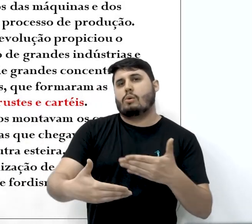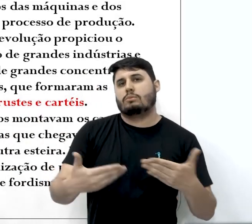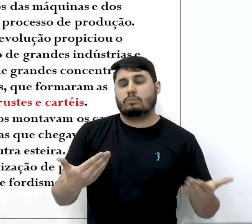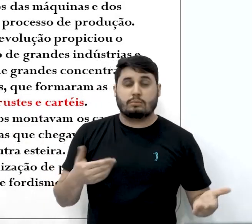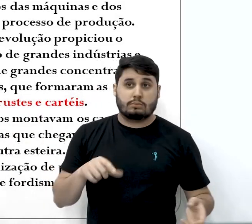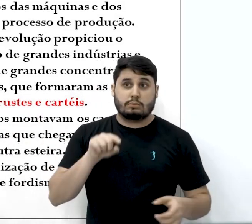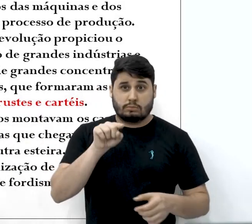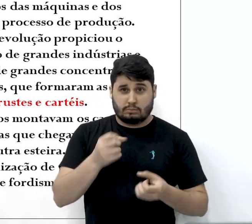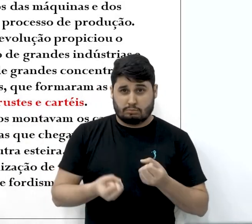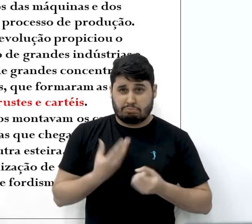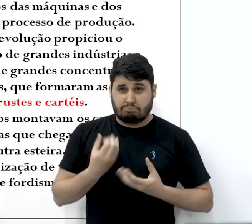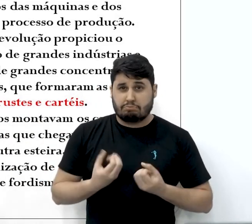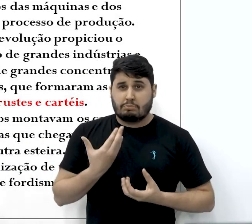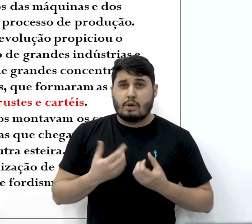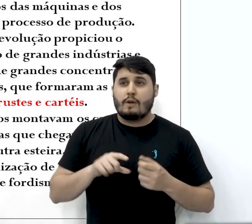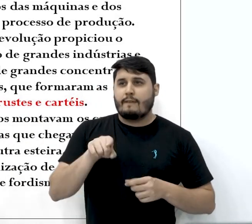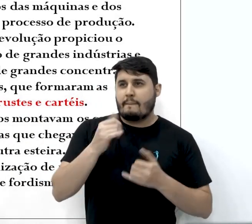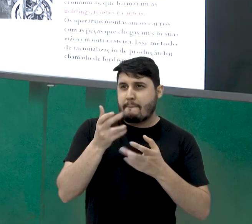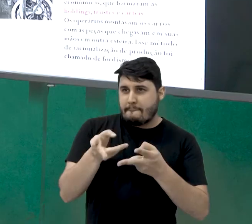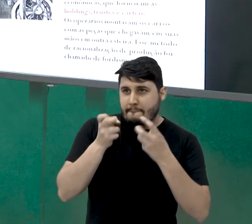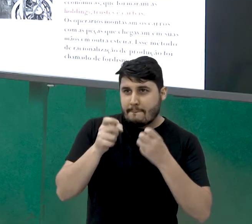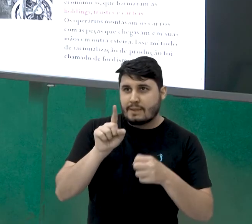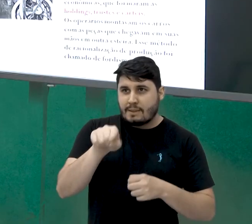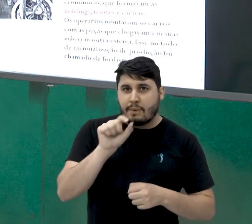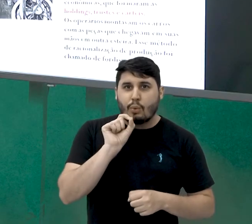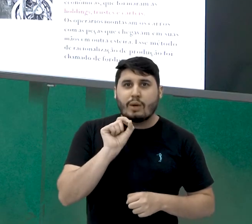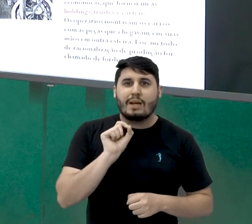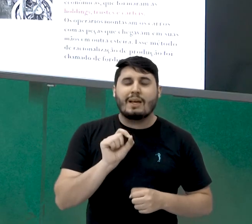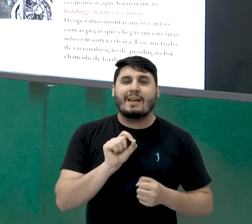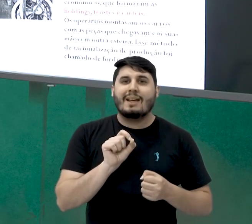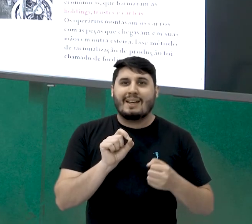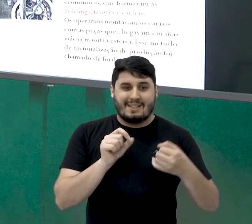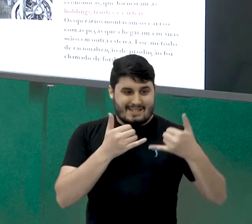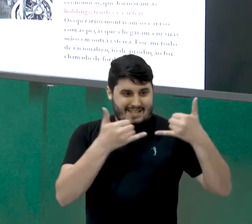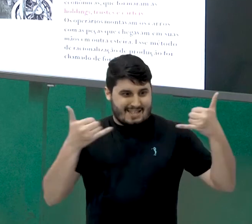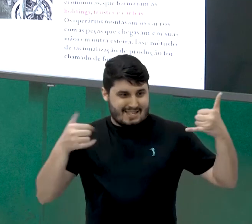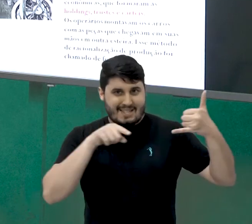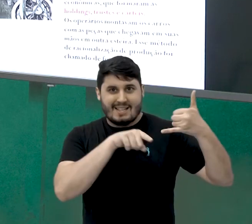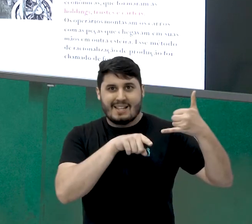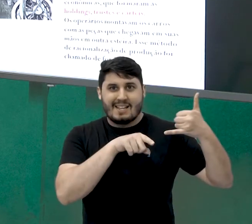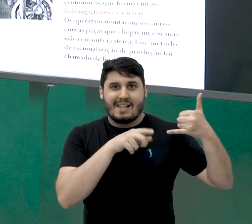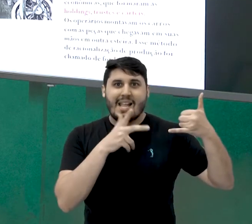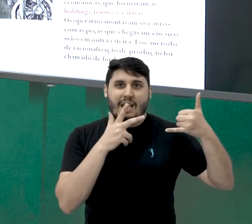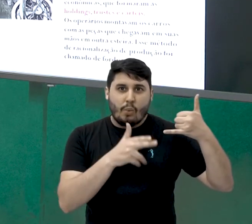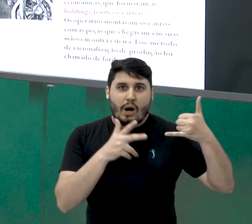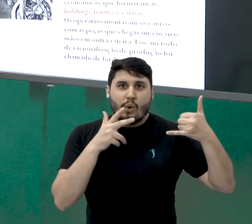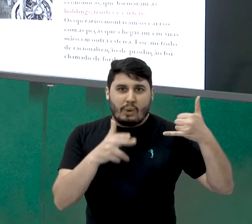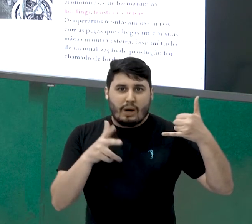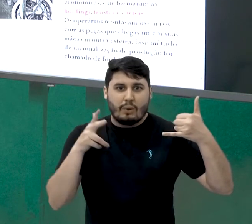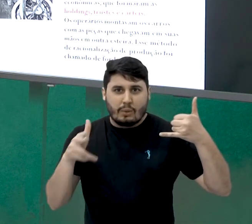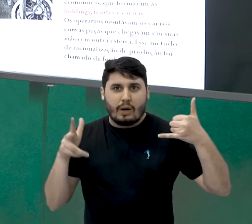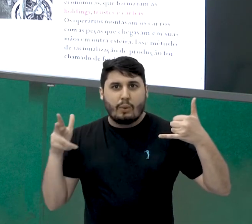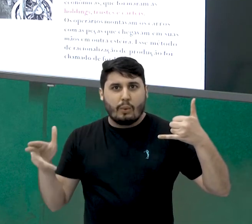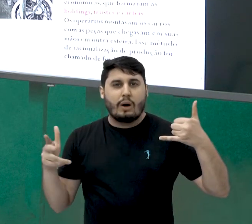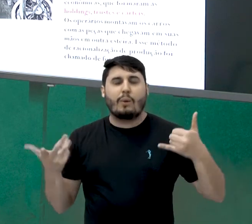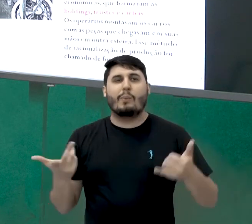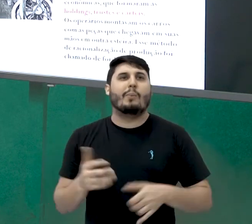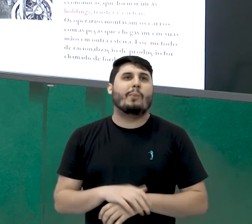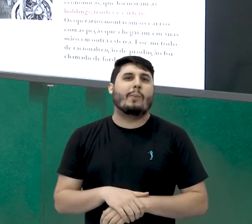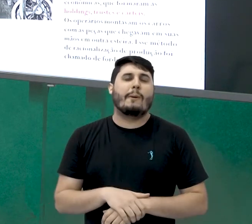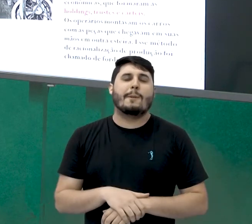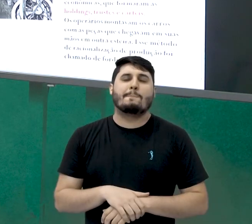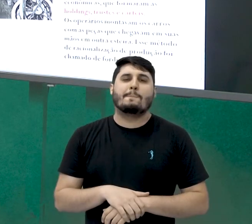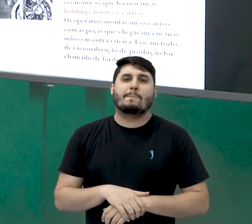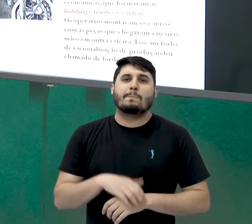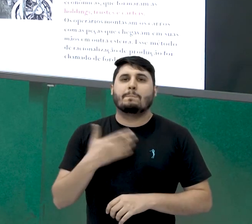era igualzinho. Né? A linha de produção era toda igual. Né? Ela só era montada. Né? Era basicamente por isso que as